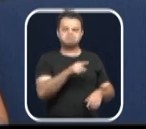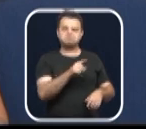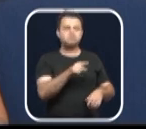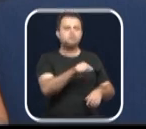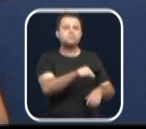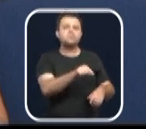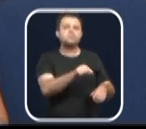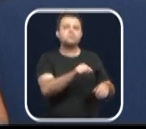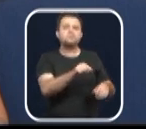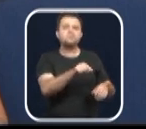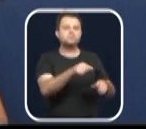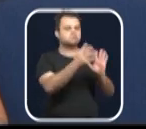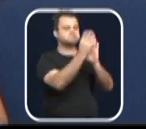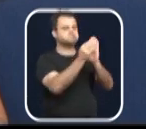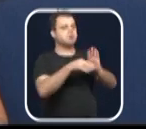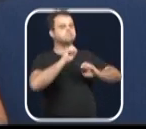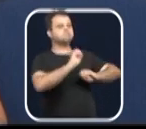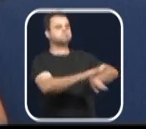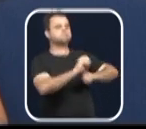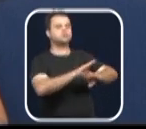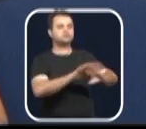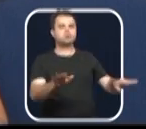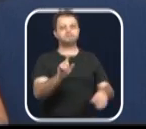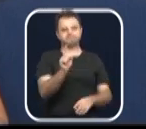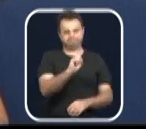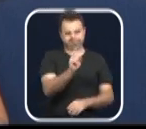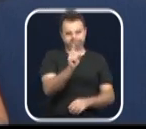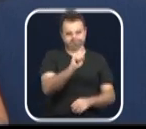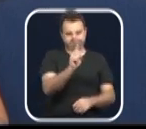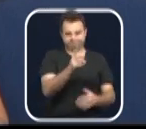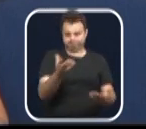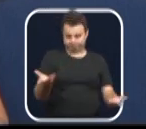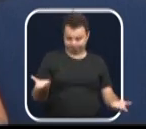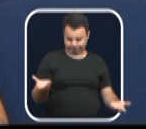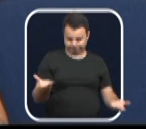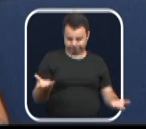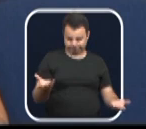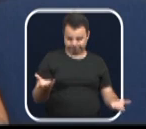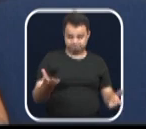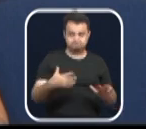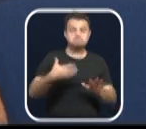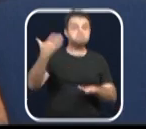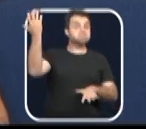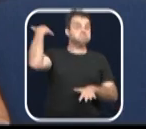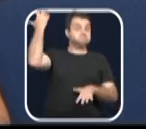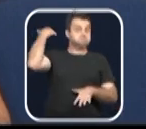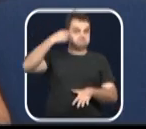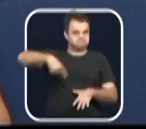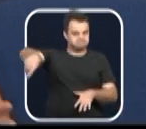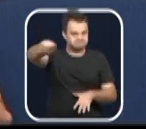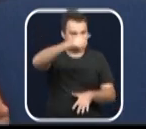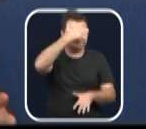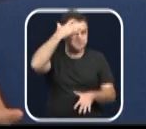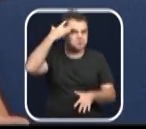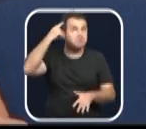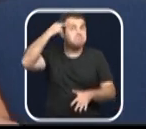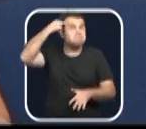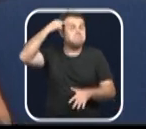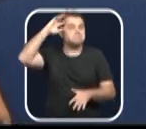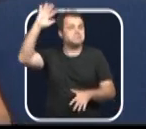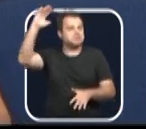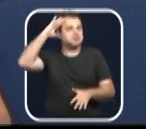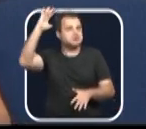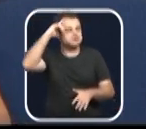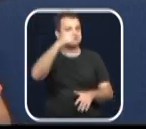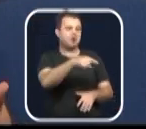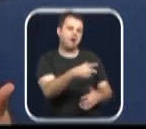de conteúdo, né? E nesse sentido, talvez aquela ideia que se sonhou lá atrás, que a escola às vezes